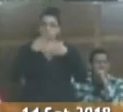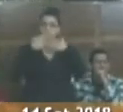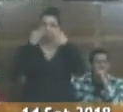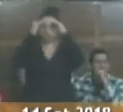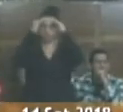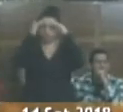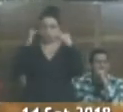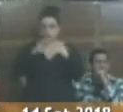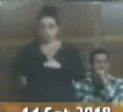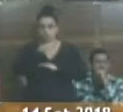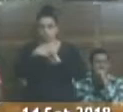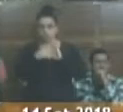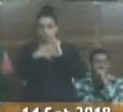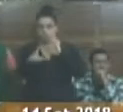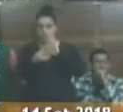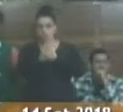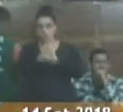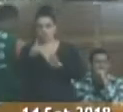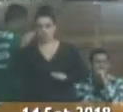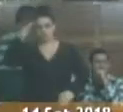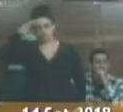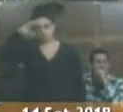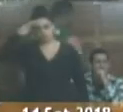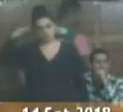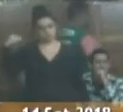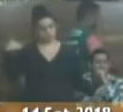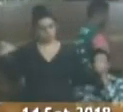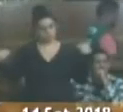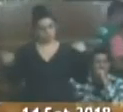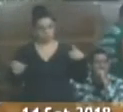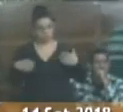respeitasse todas as leis da Marinha. Então, comandante, o